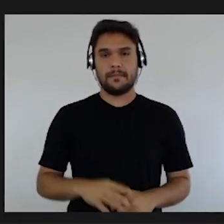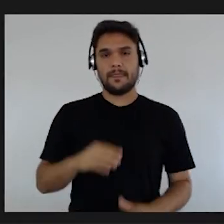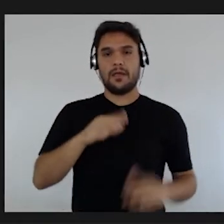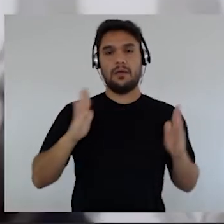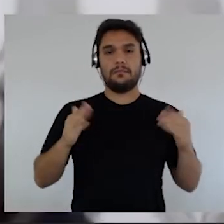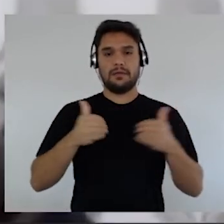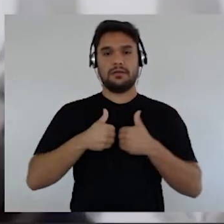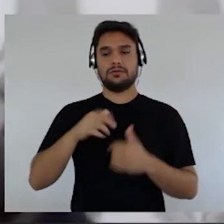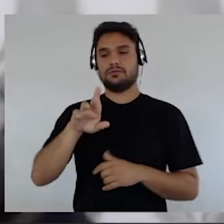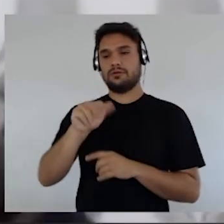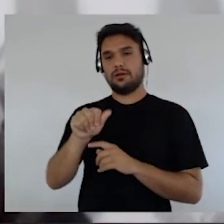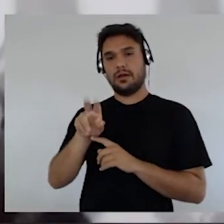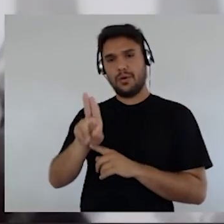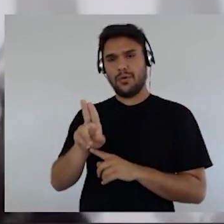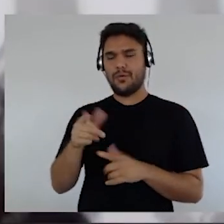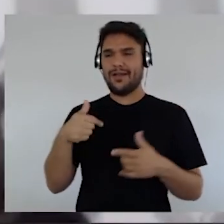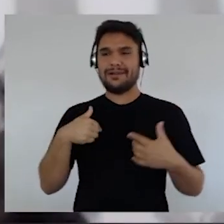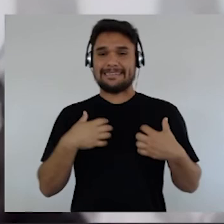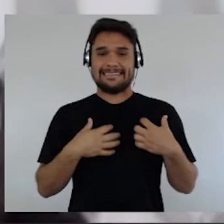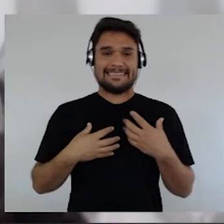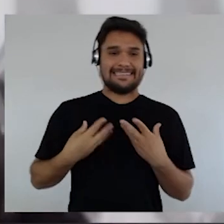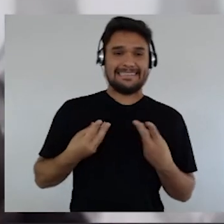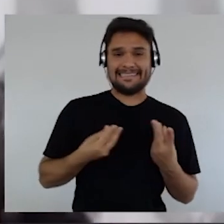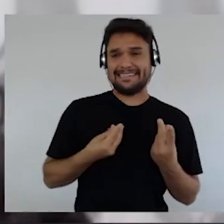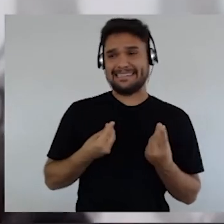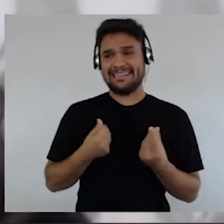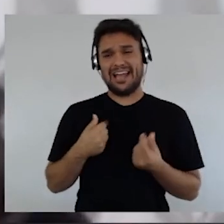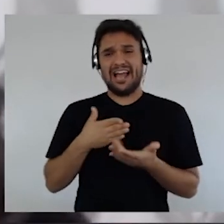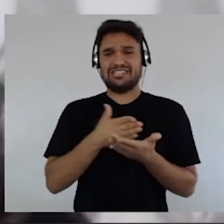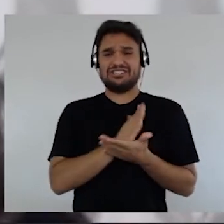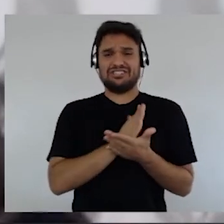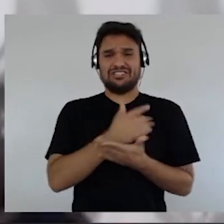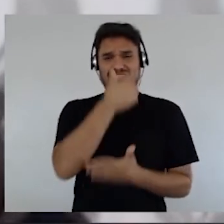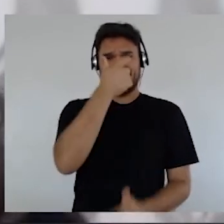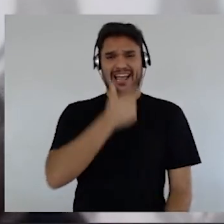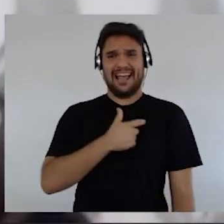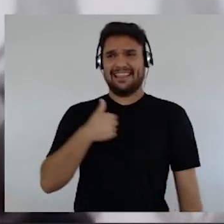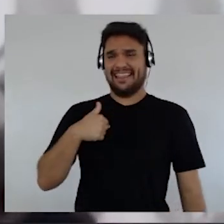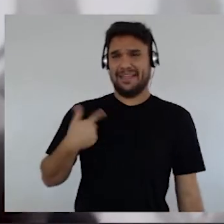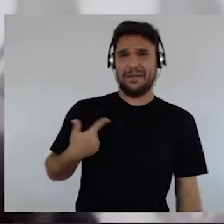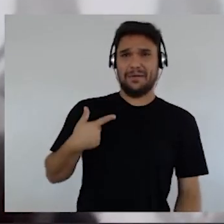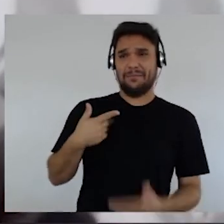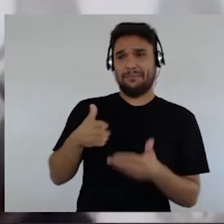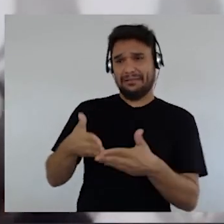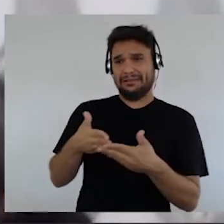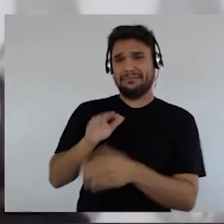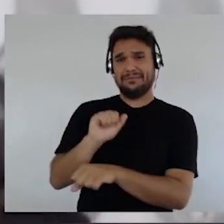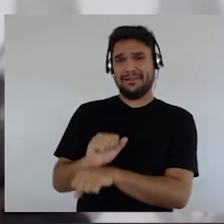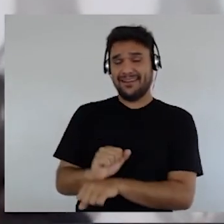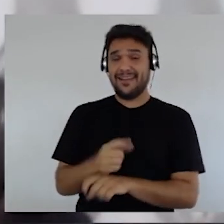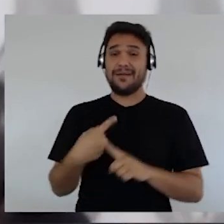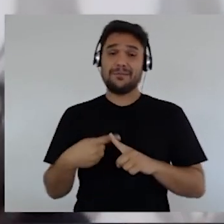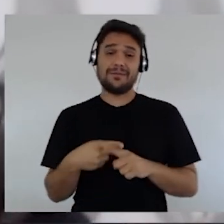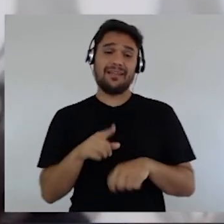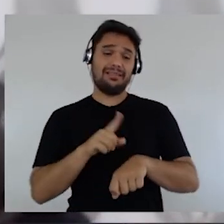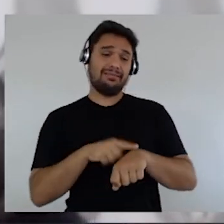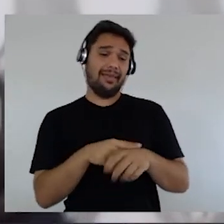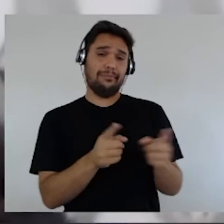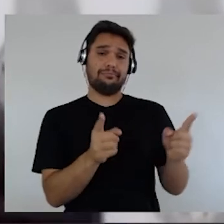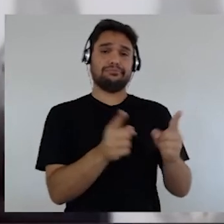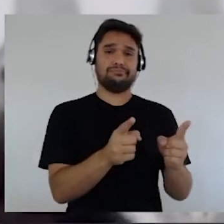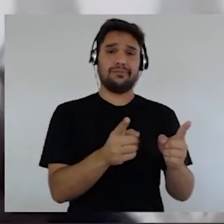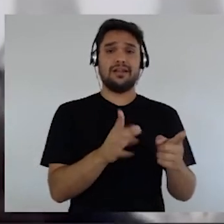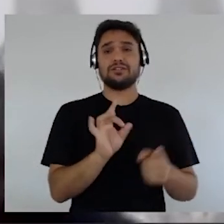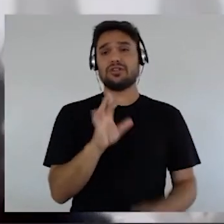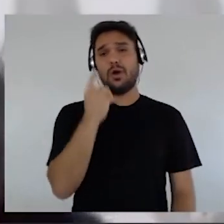Ministro Raul, acaba que eu fico aqui na função de a chata da palestra, né? Mas não é porque o sistema é cronometrado e nós só